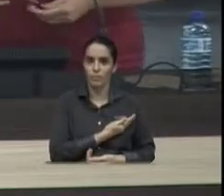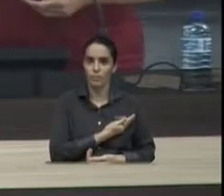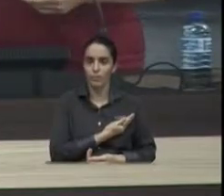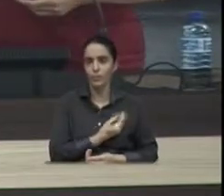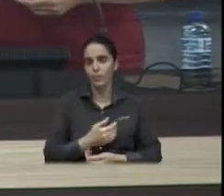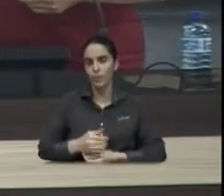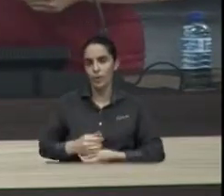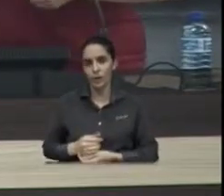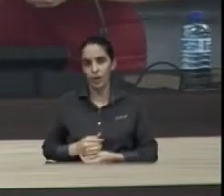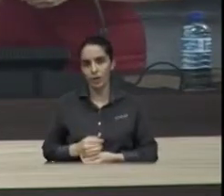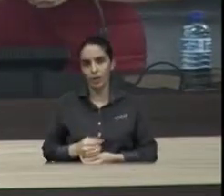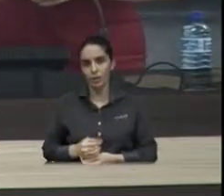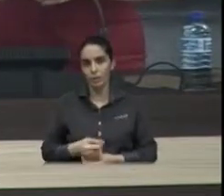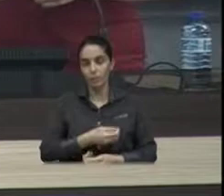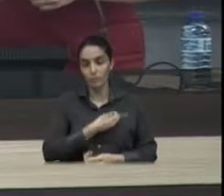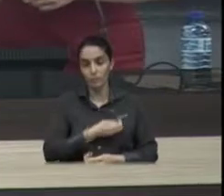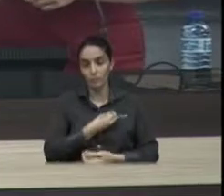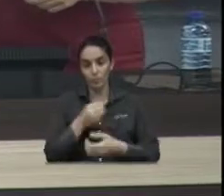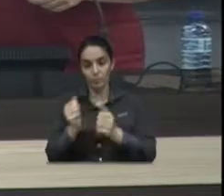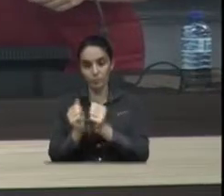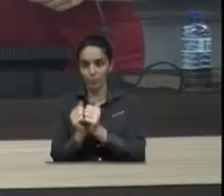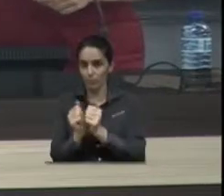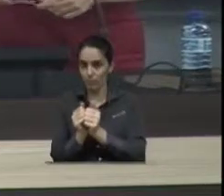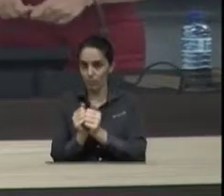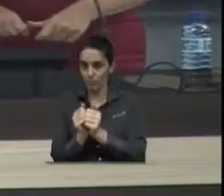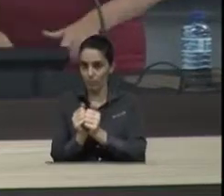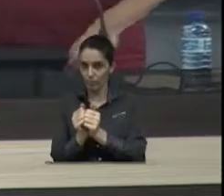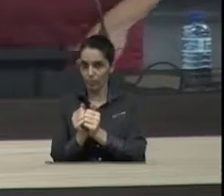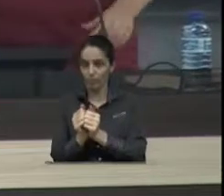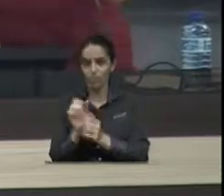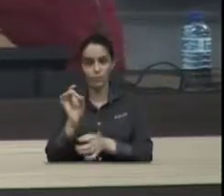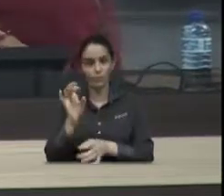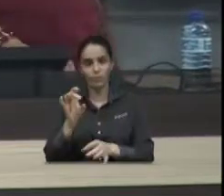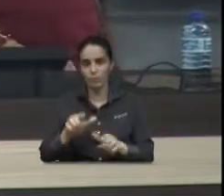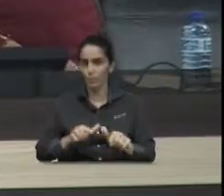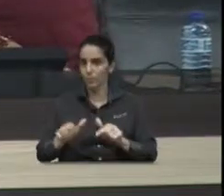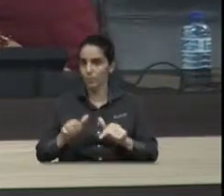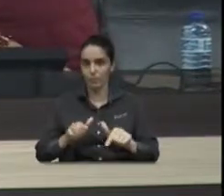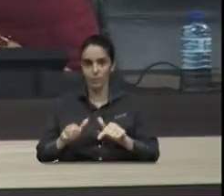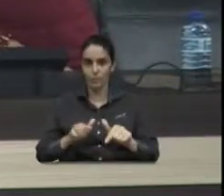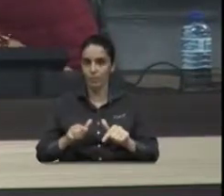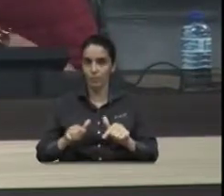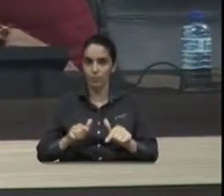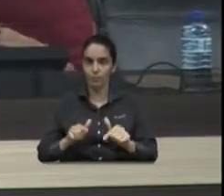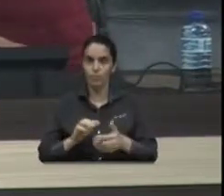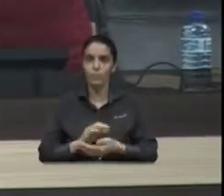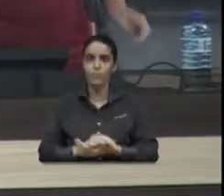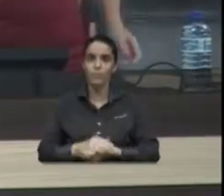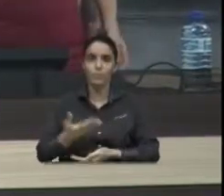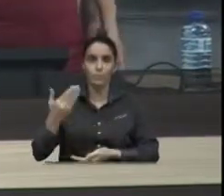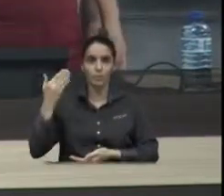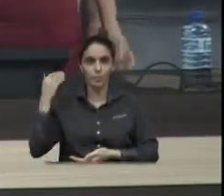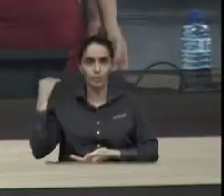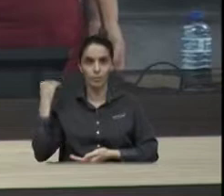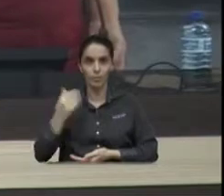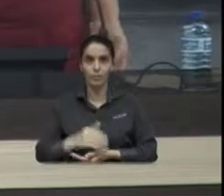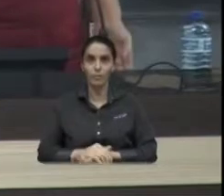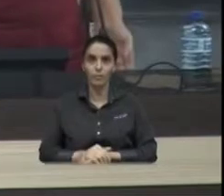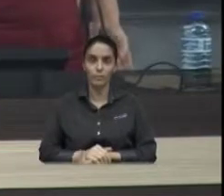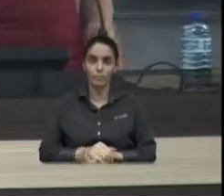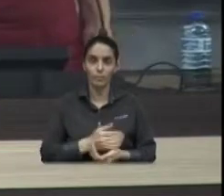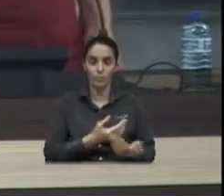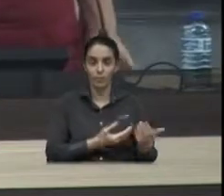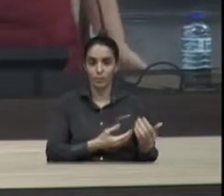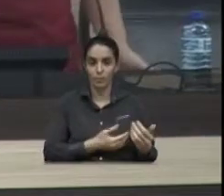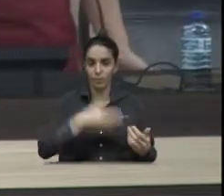conviver não só na parte de trabalho, eu ainda jovem, e seu Moacir